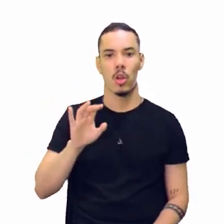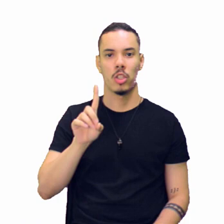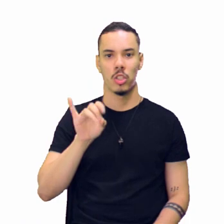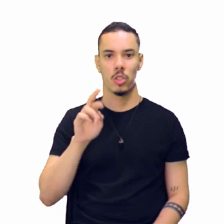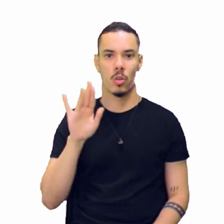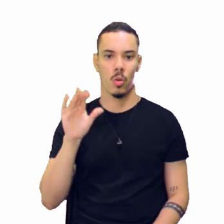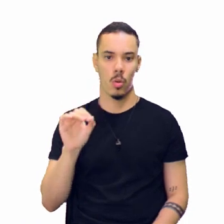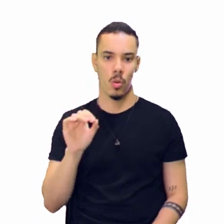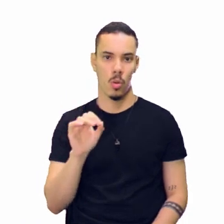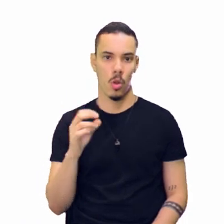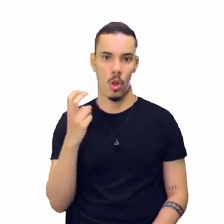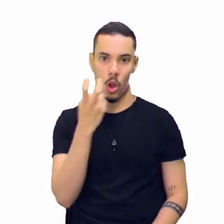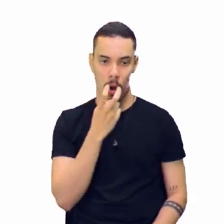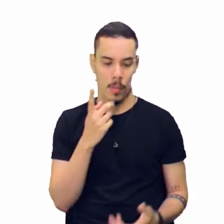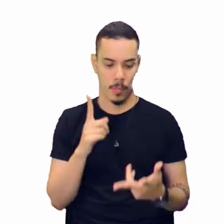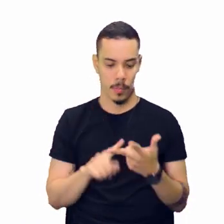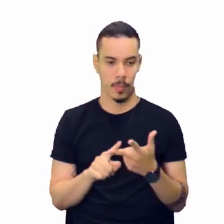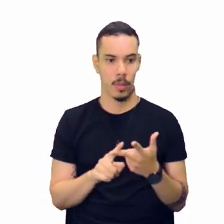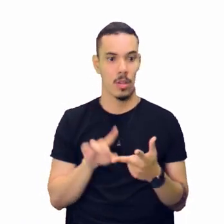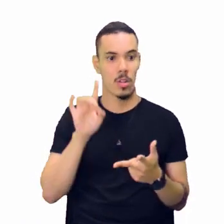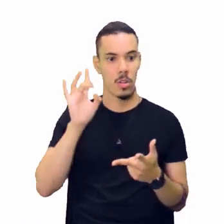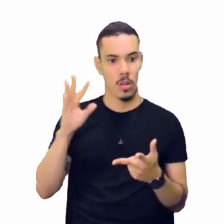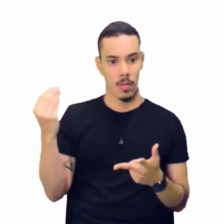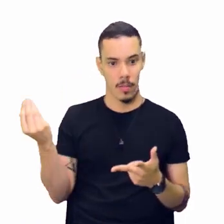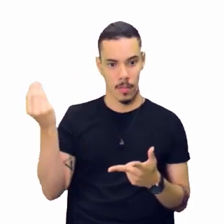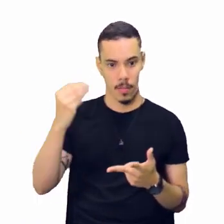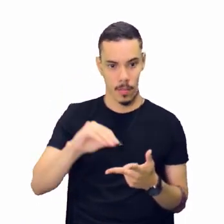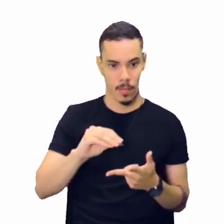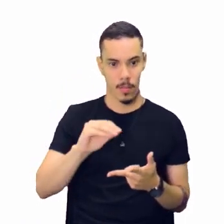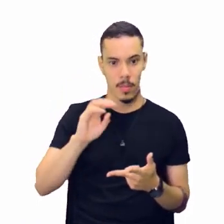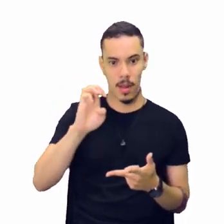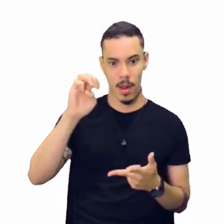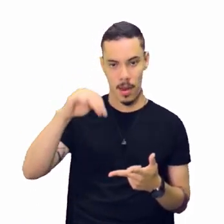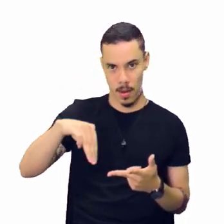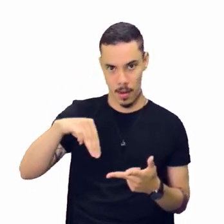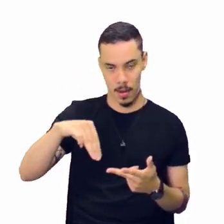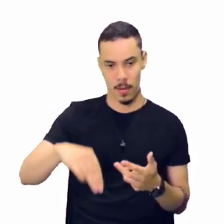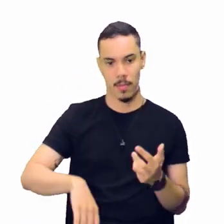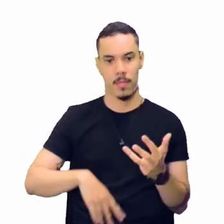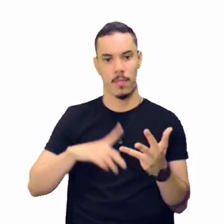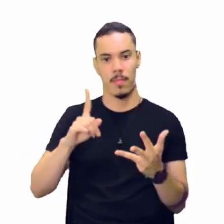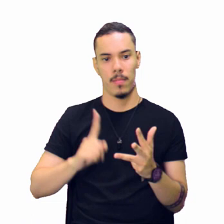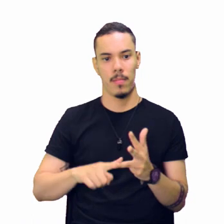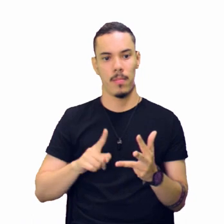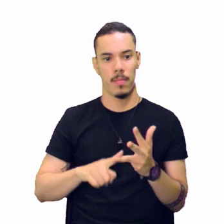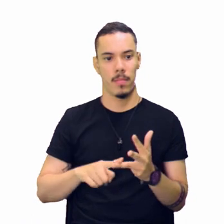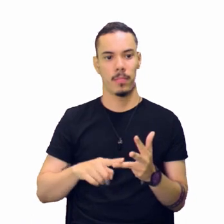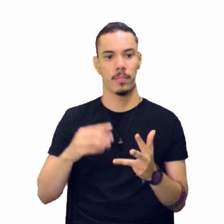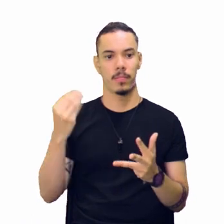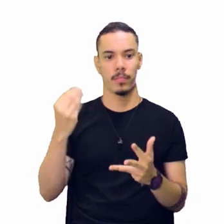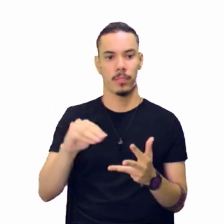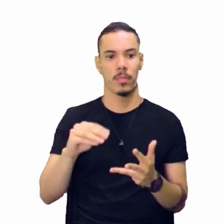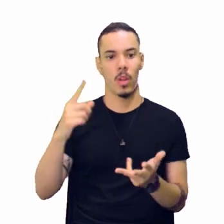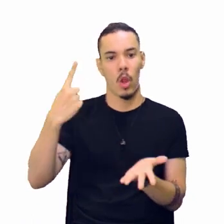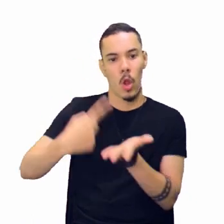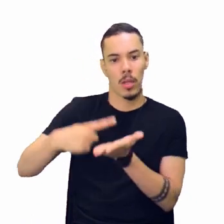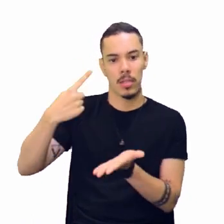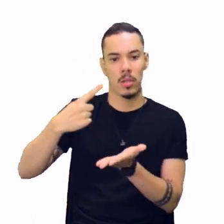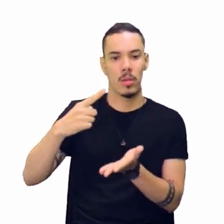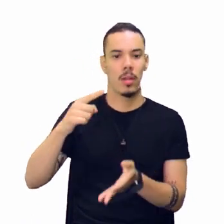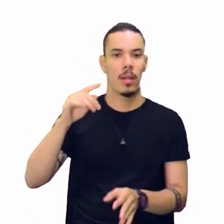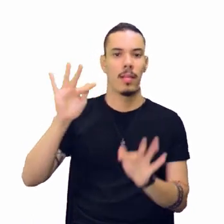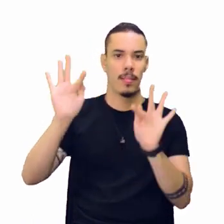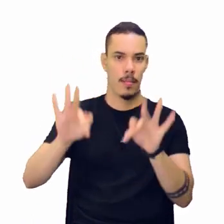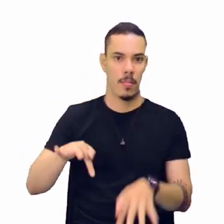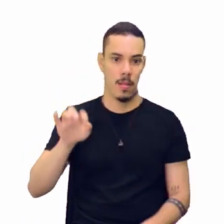oral. C. Acentua-se as oxítonas terminadas em. D. Acentua-se as oxítonas terminadas